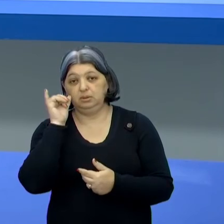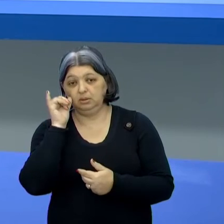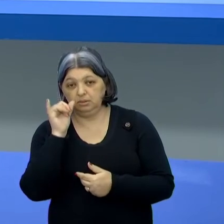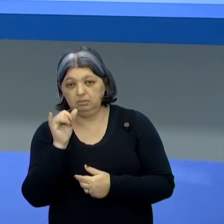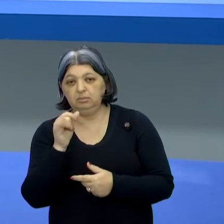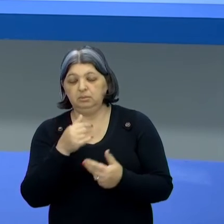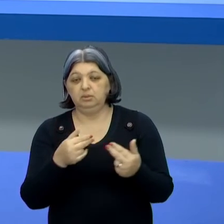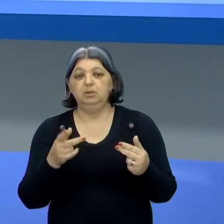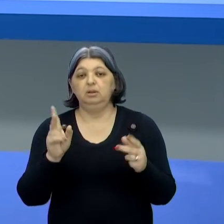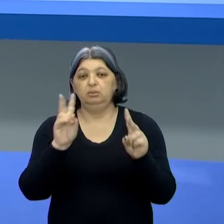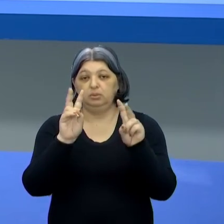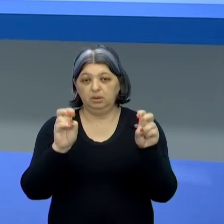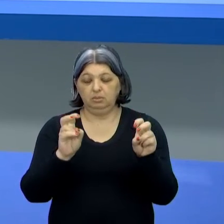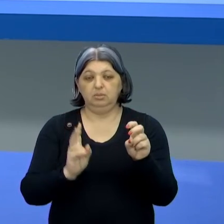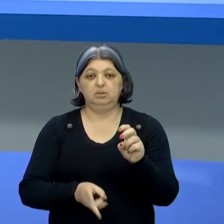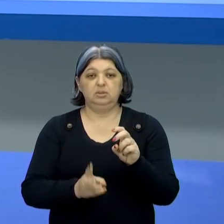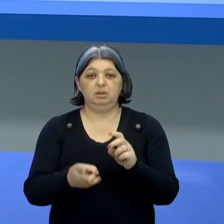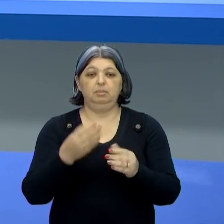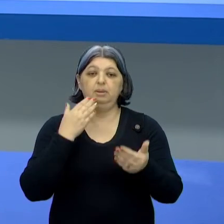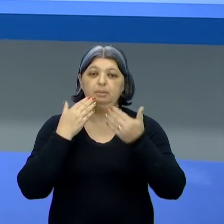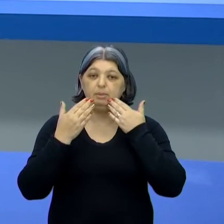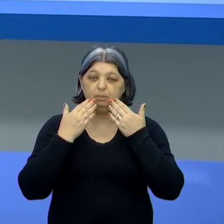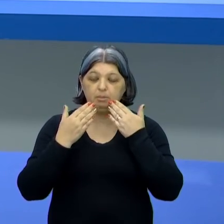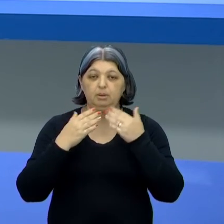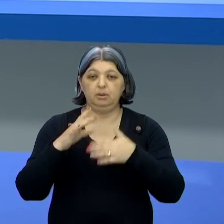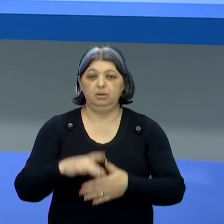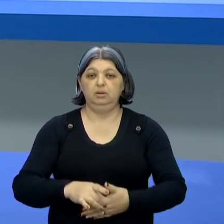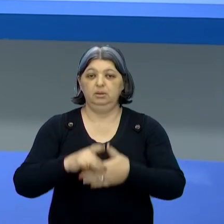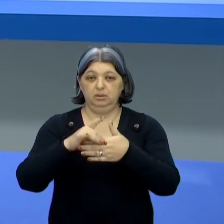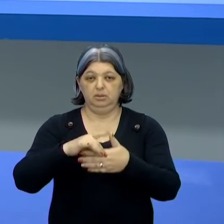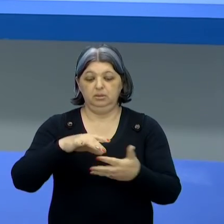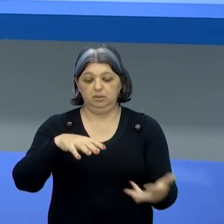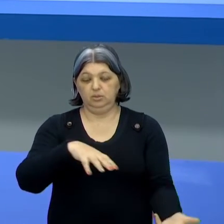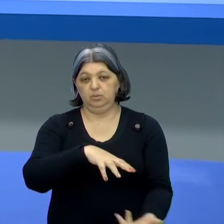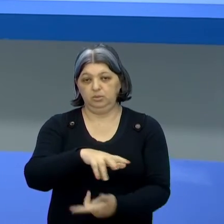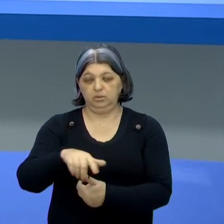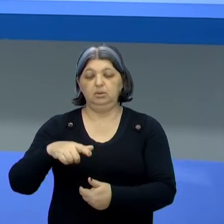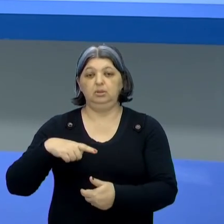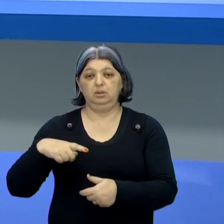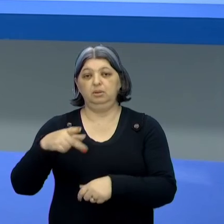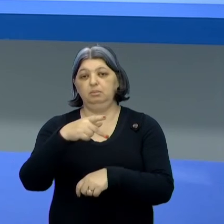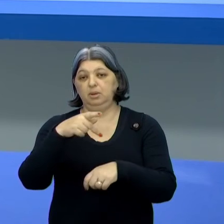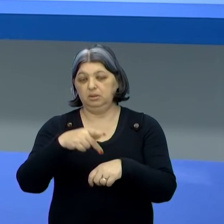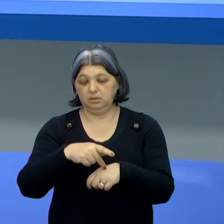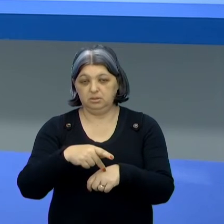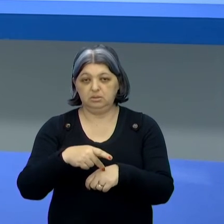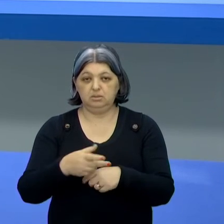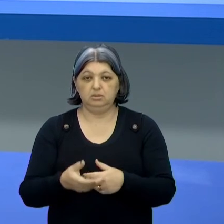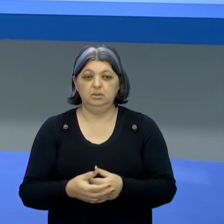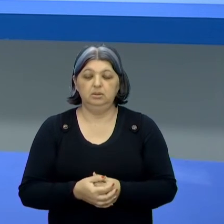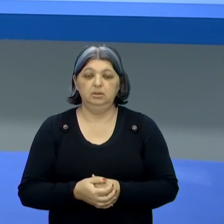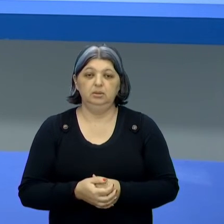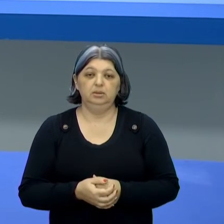aí na conversa entre os líderes mundiais, né? Porque tem países que simplesmente